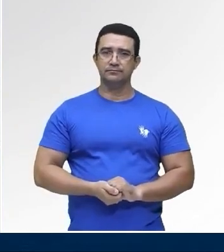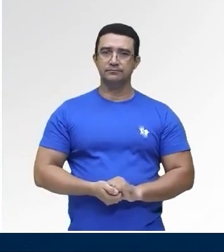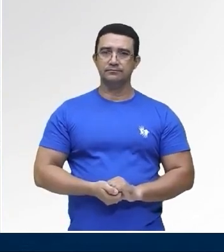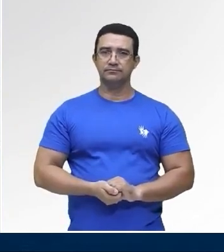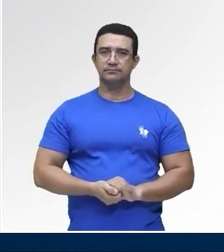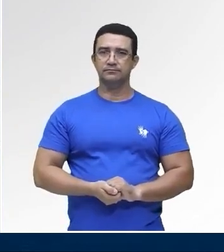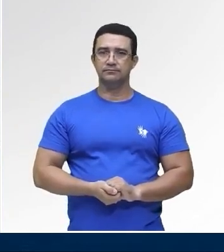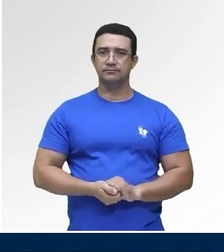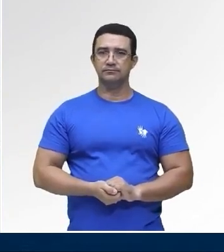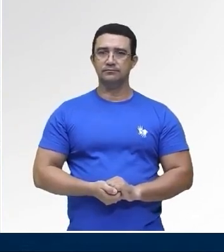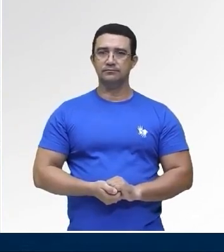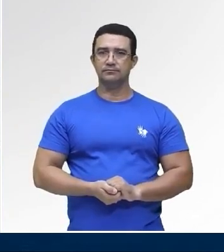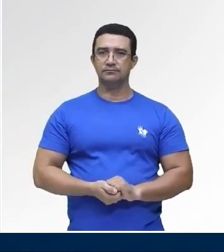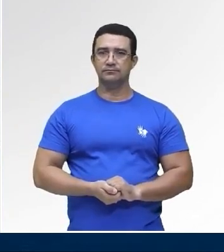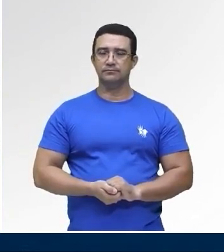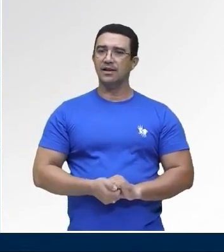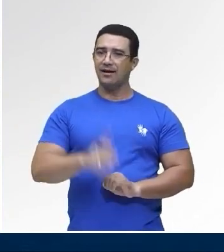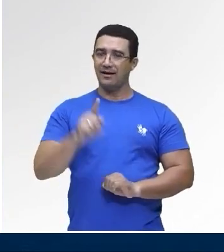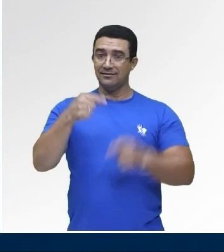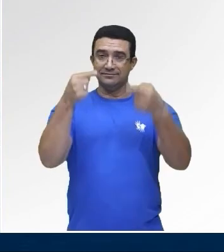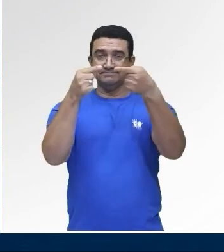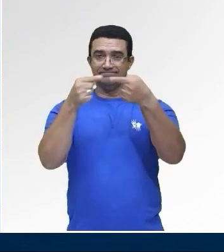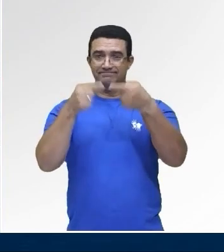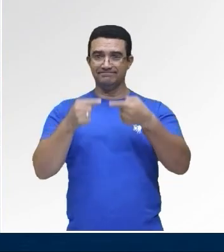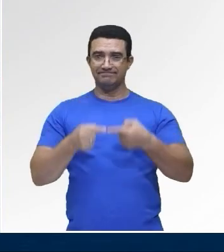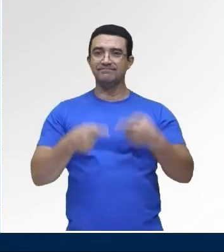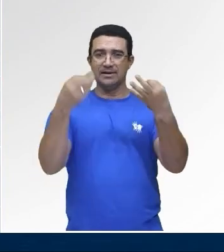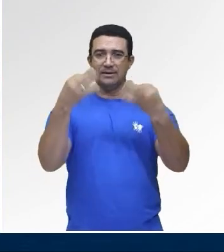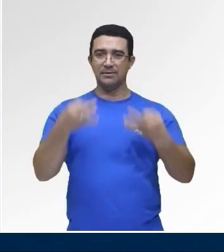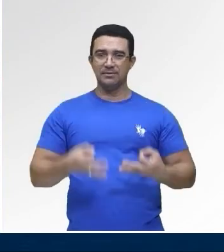rima perfeita, tá?